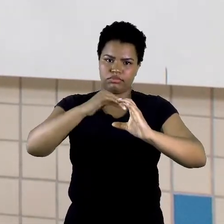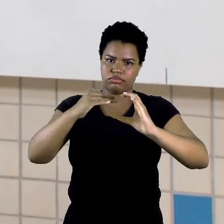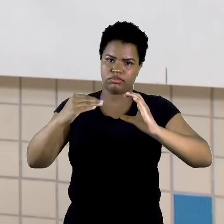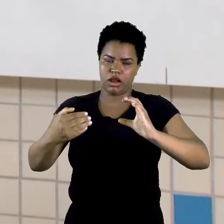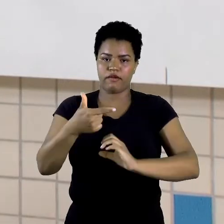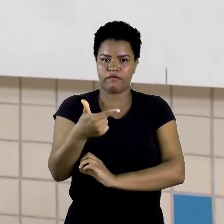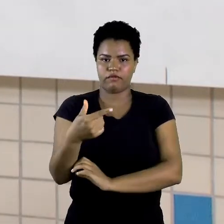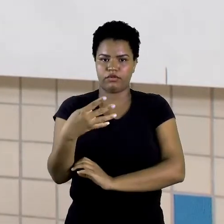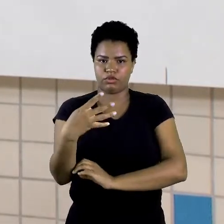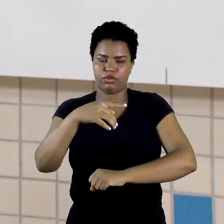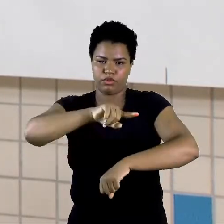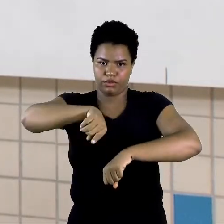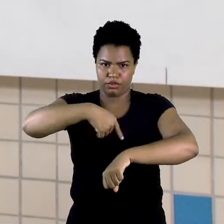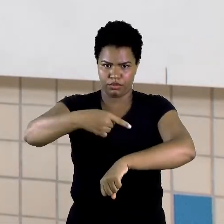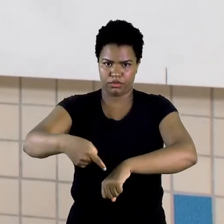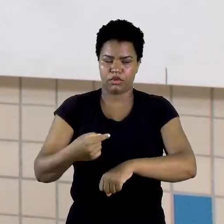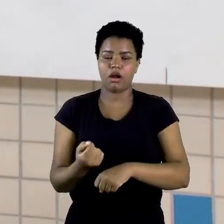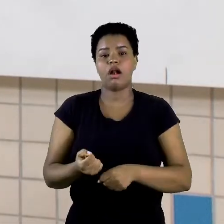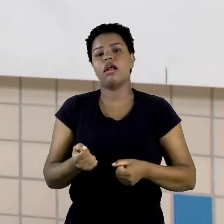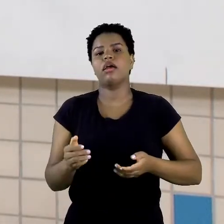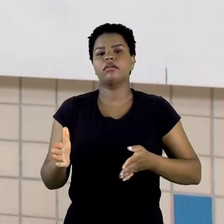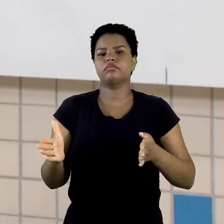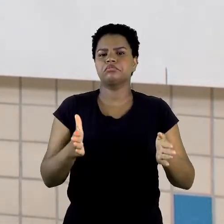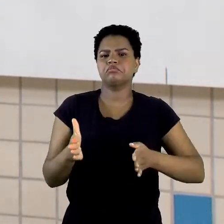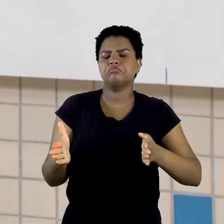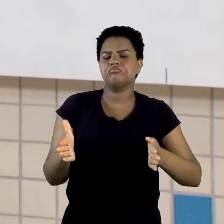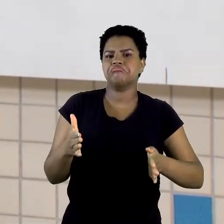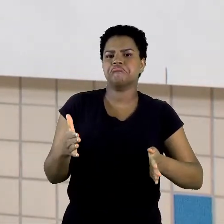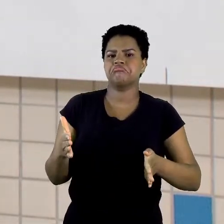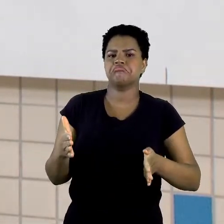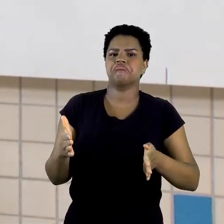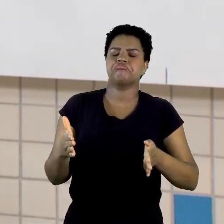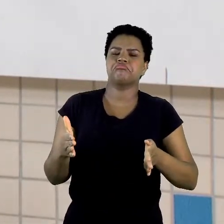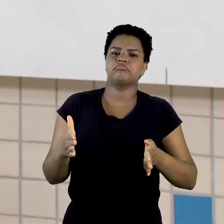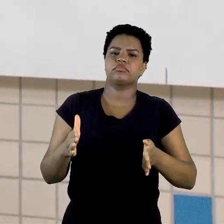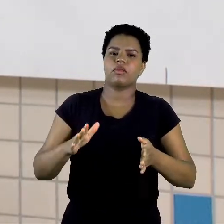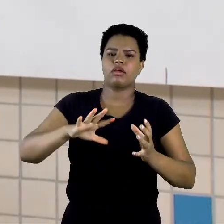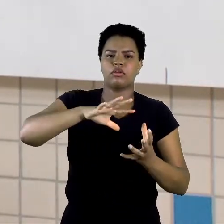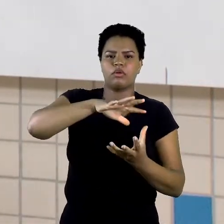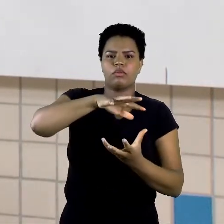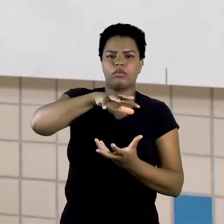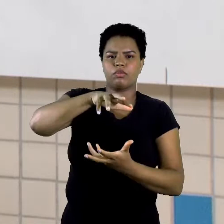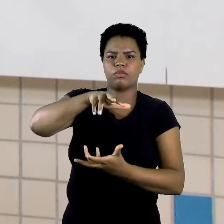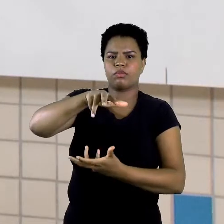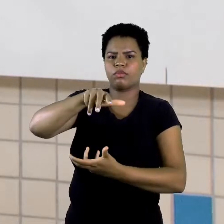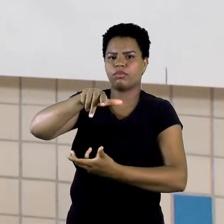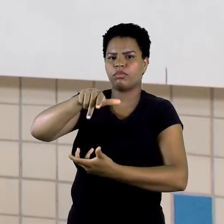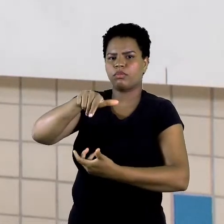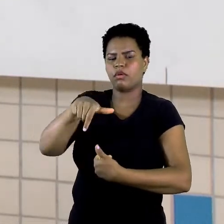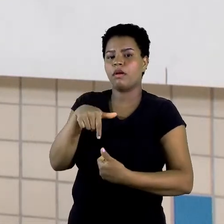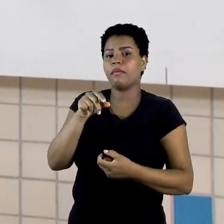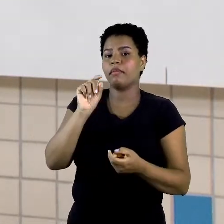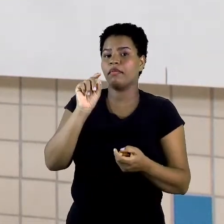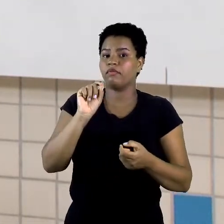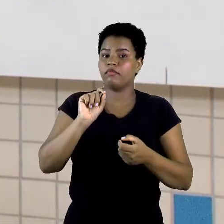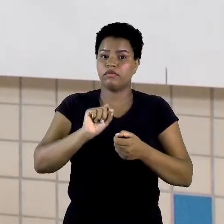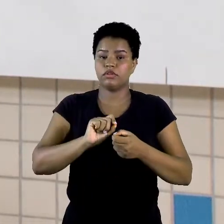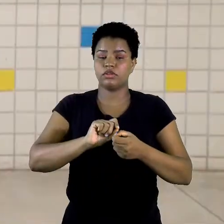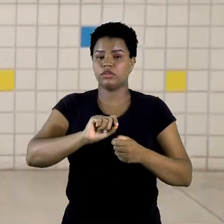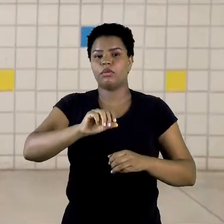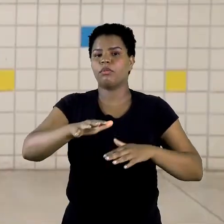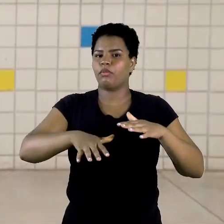que corresponde ao período aproximado que a Terra leva para exercer e realizar o movimento de